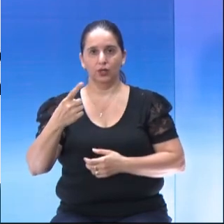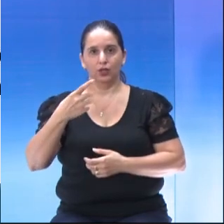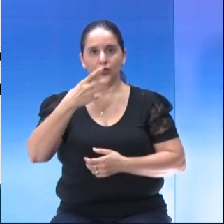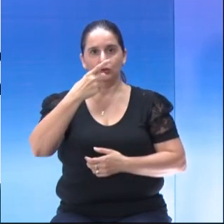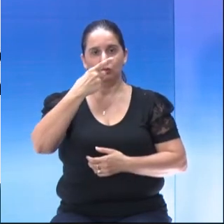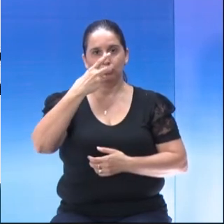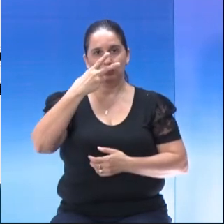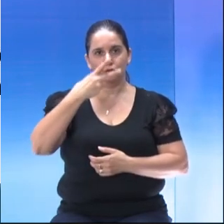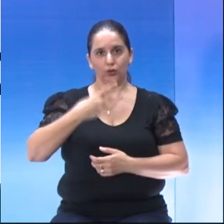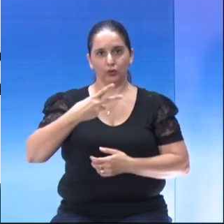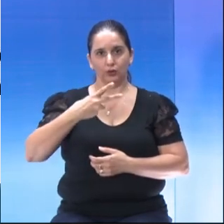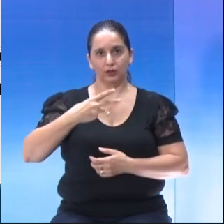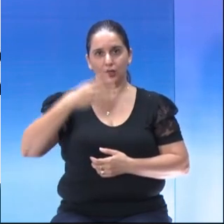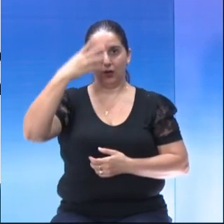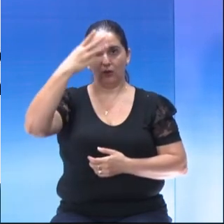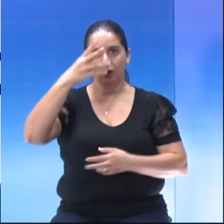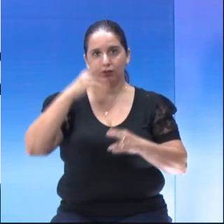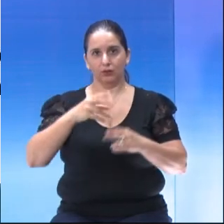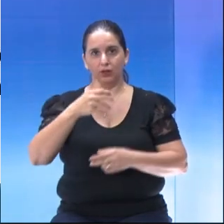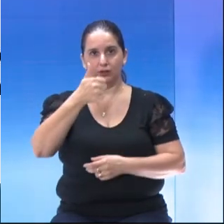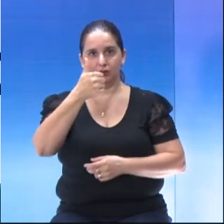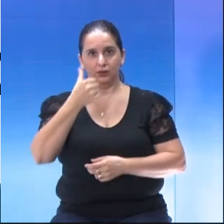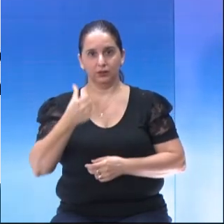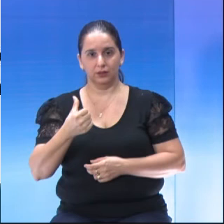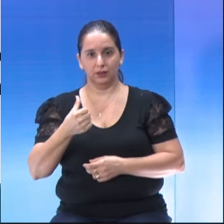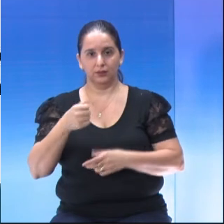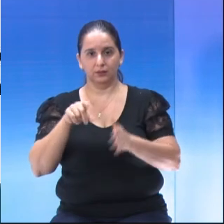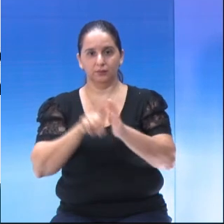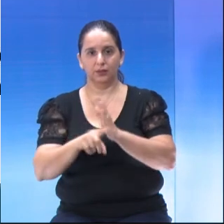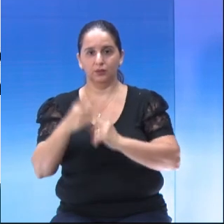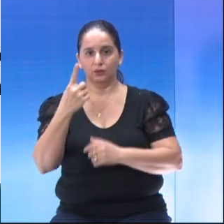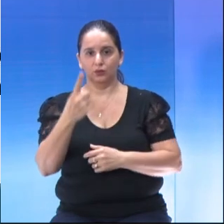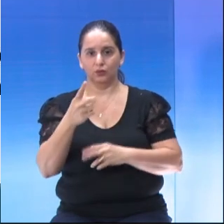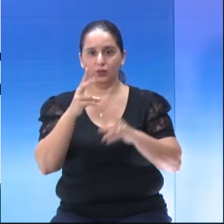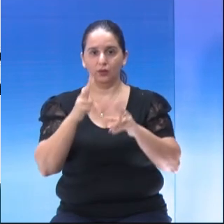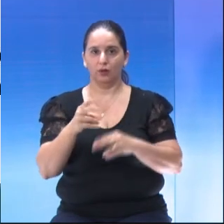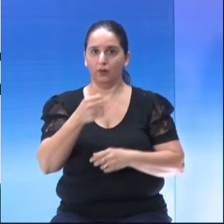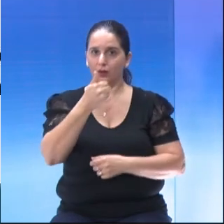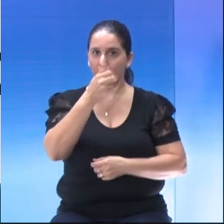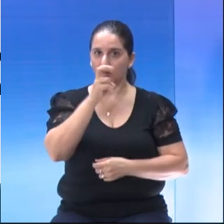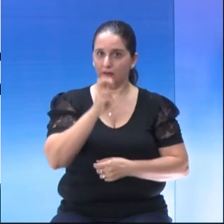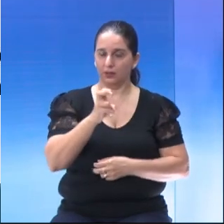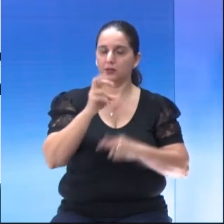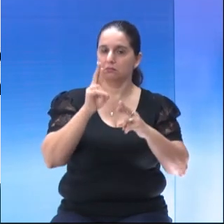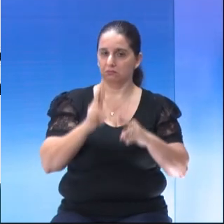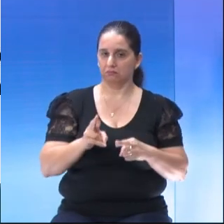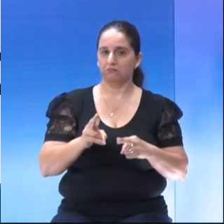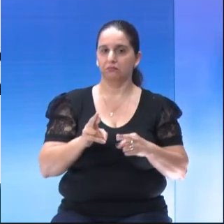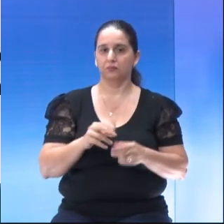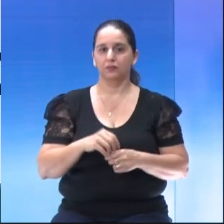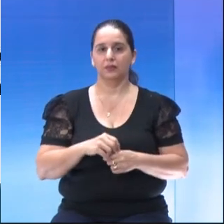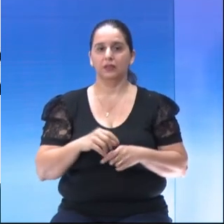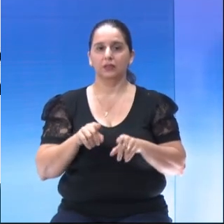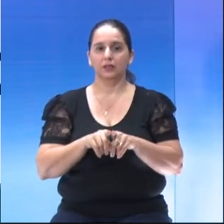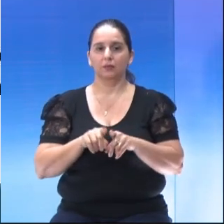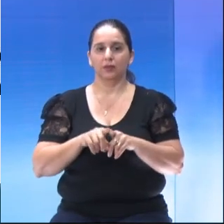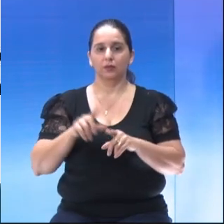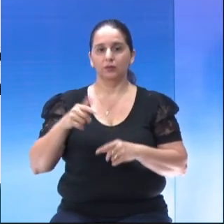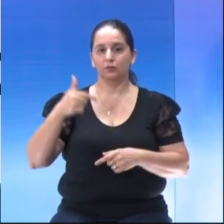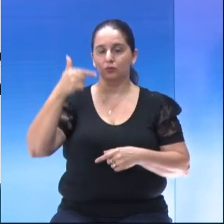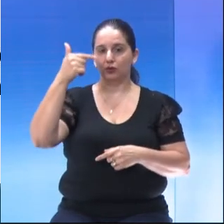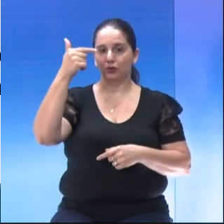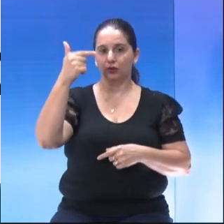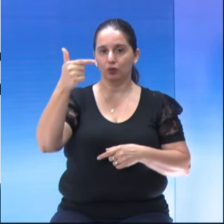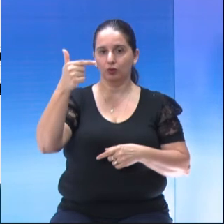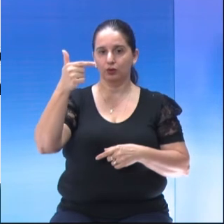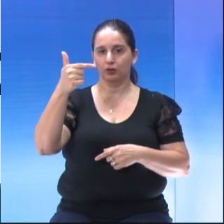2 à quarta menos 1. 2 à quarta dá 16, menos 1 dá 15. Observem que